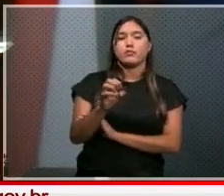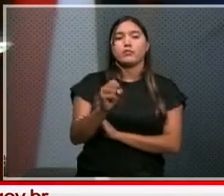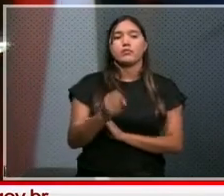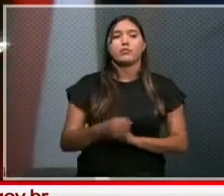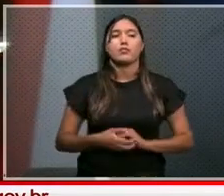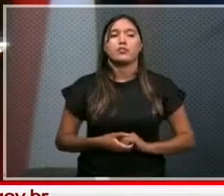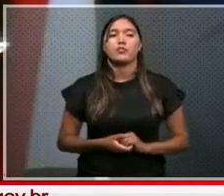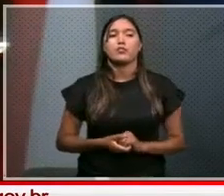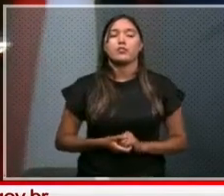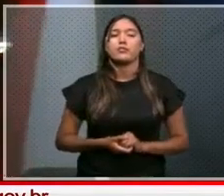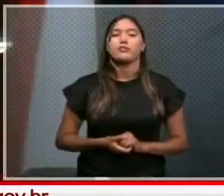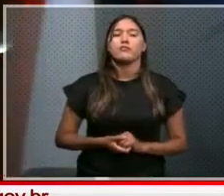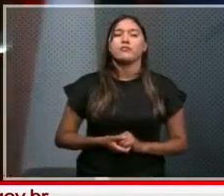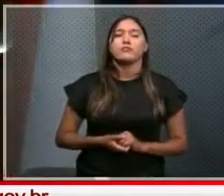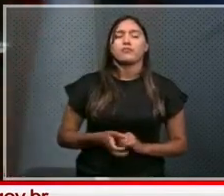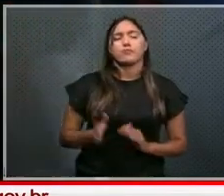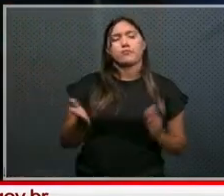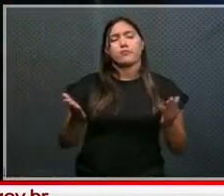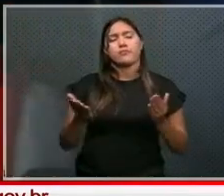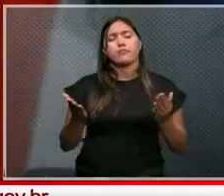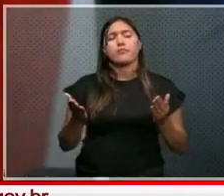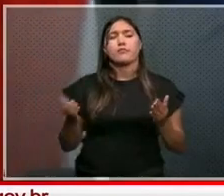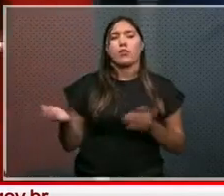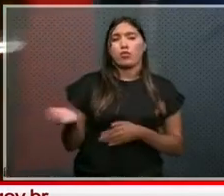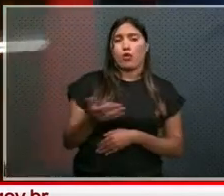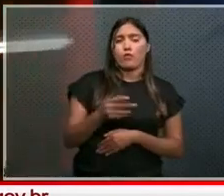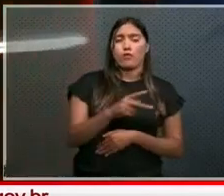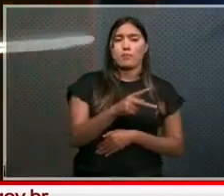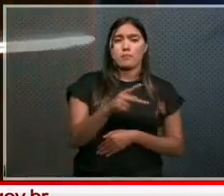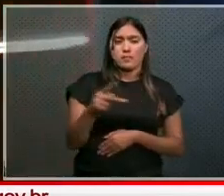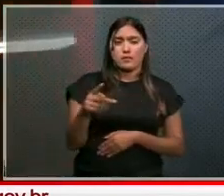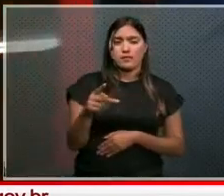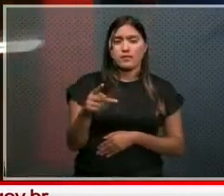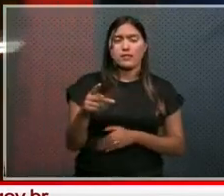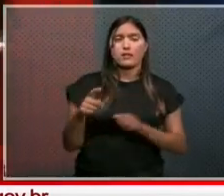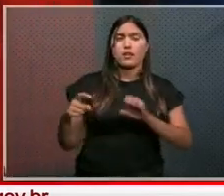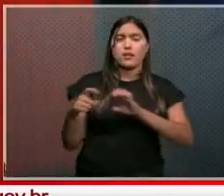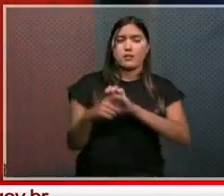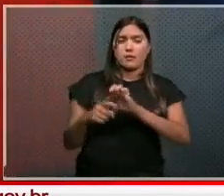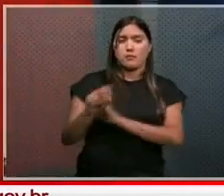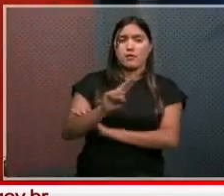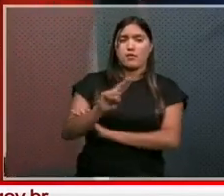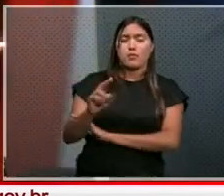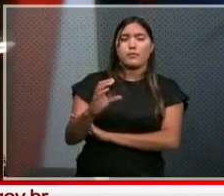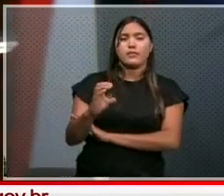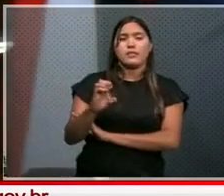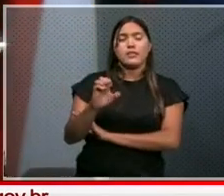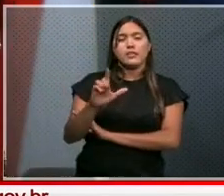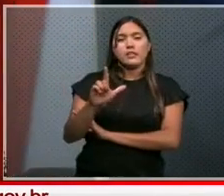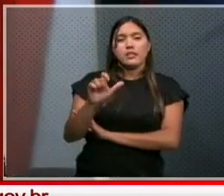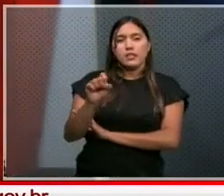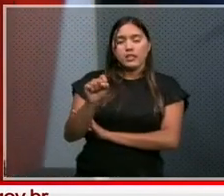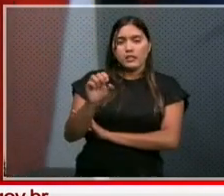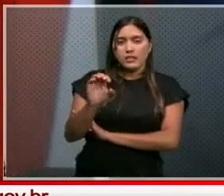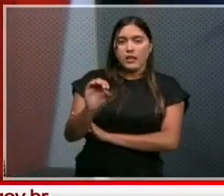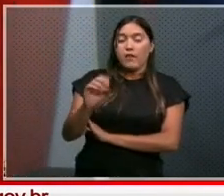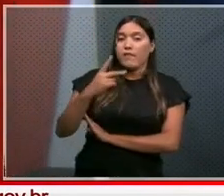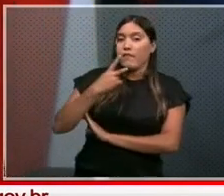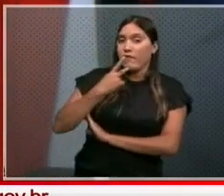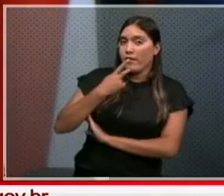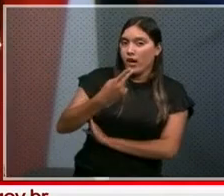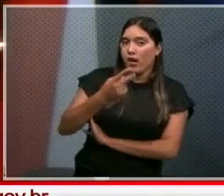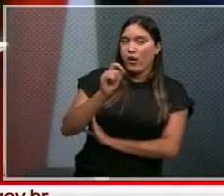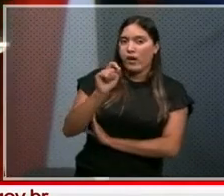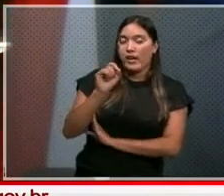na divulgação deste balanço o atual presidente da Embrapa Celso Moretti afirmou para